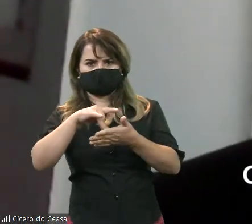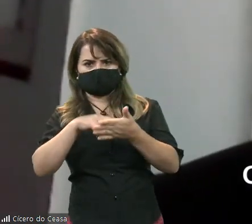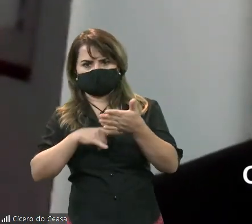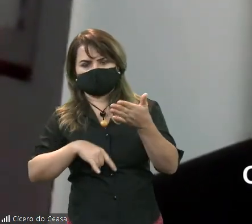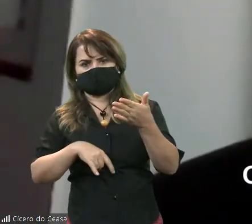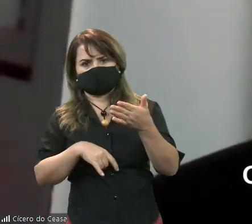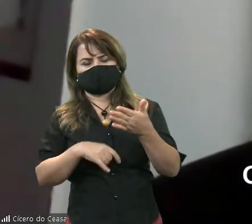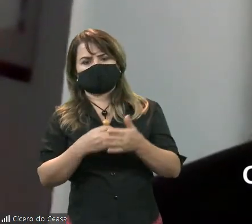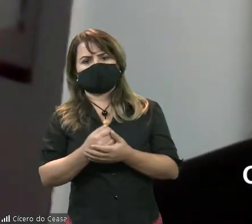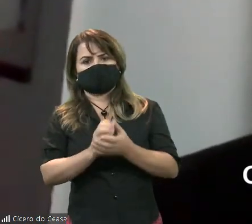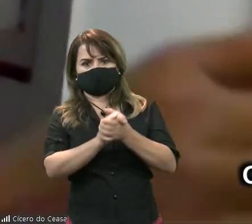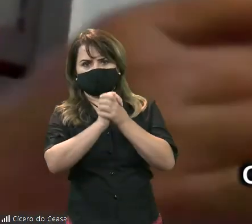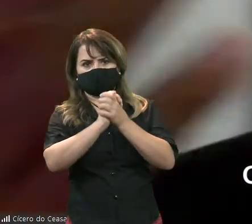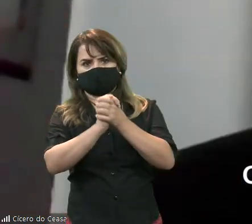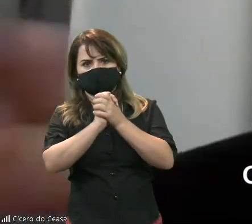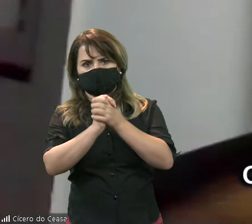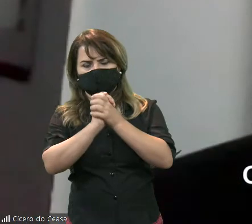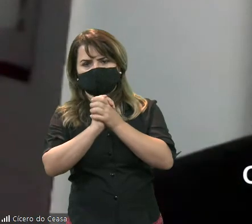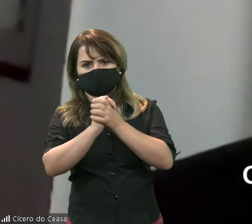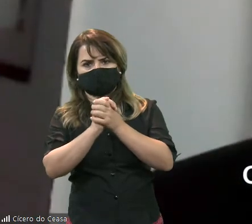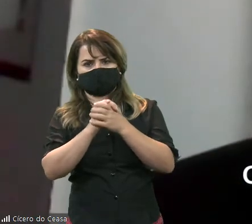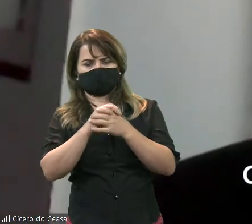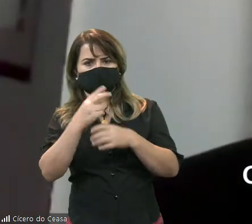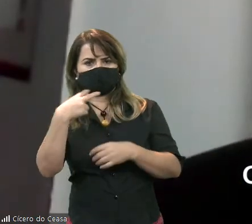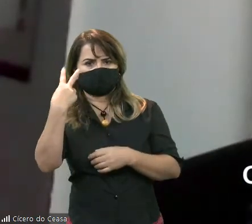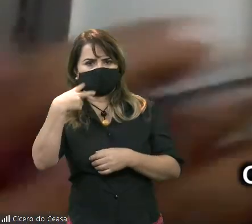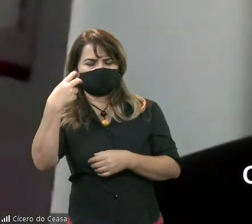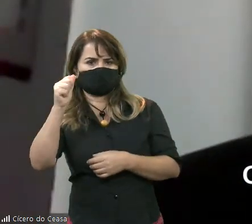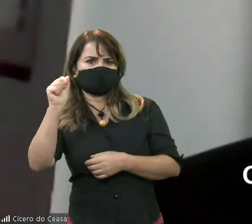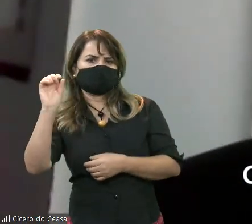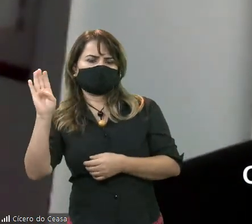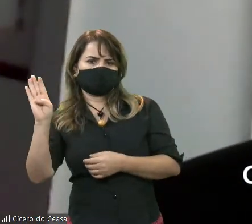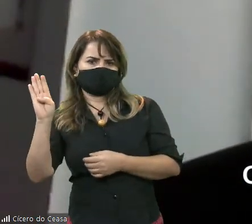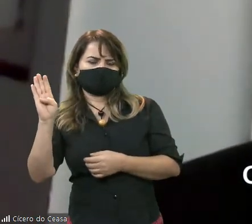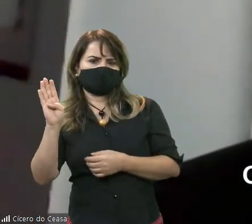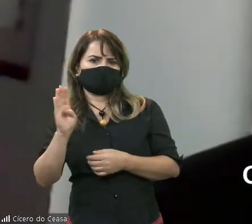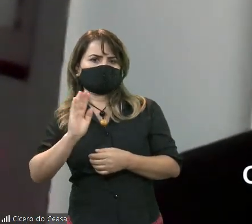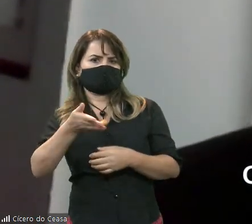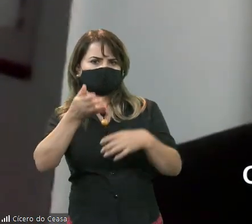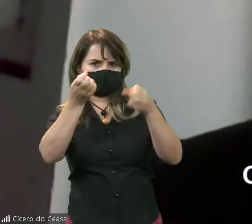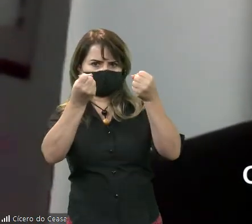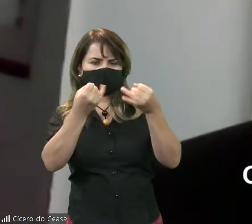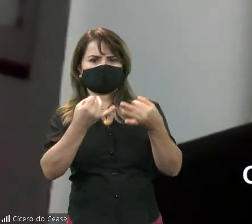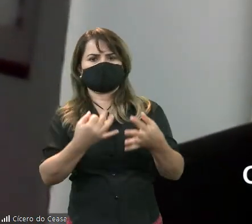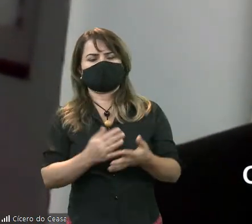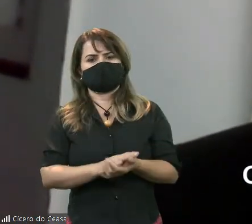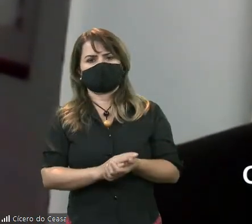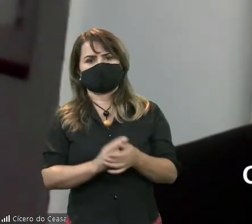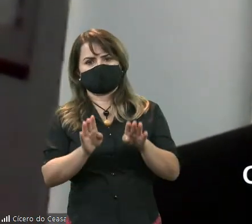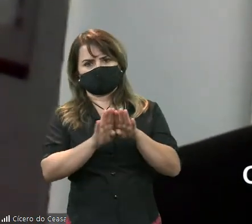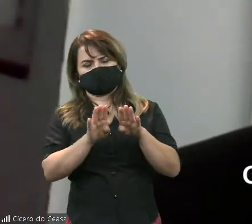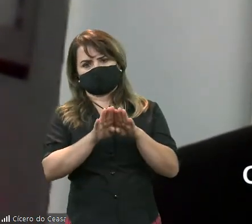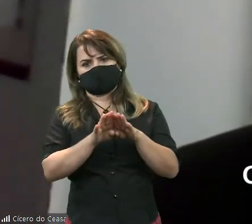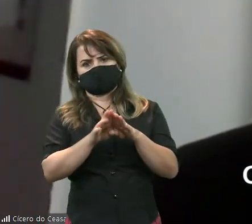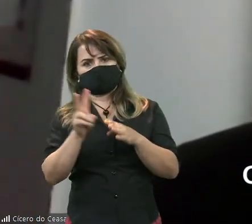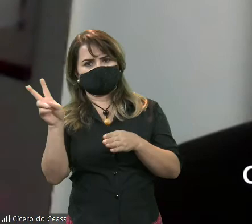explanação, só para contribuir e para enaltecer a votação desse